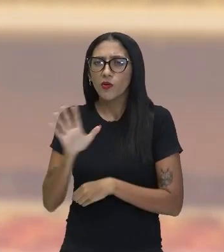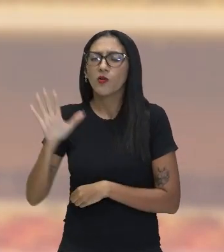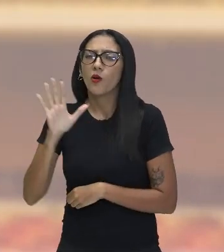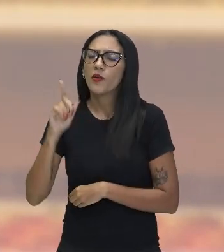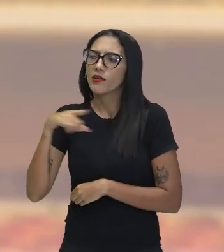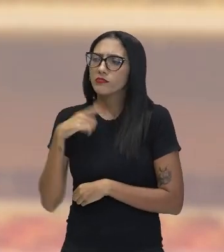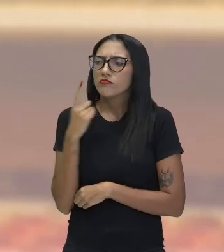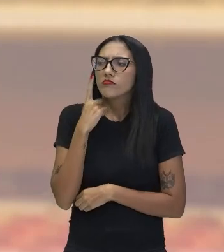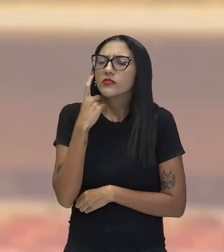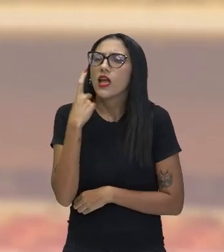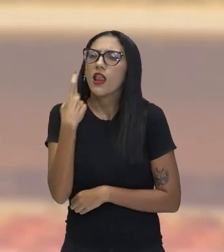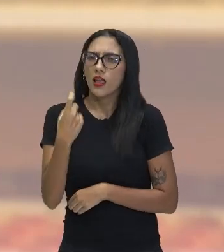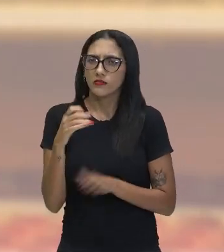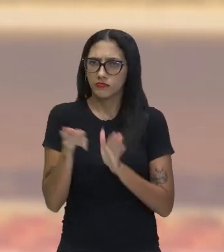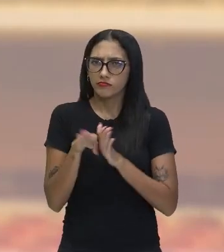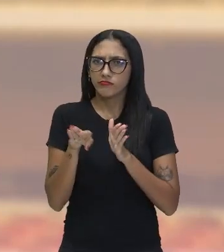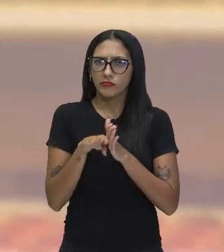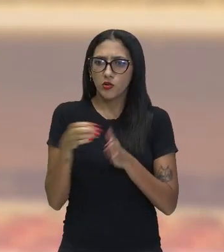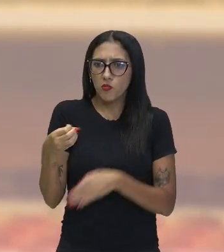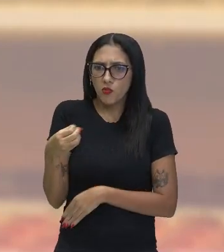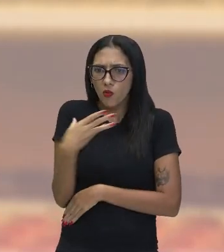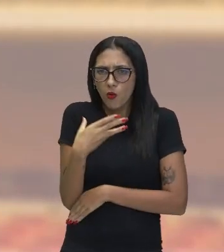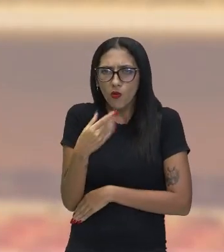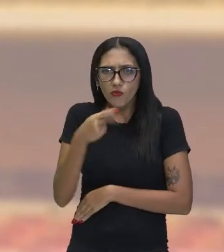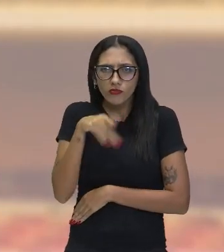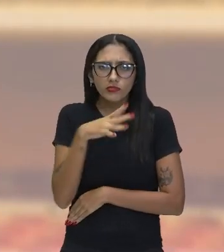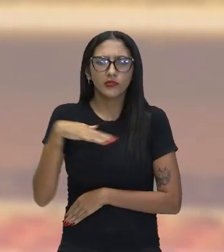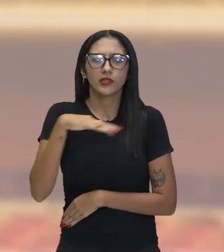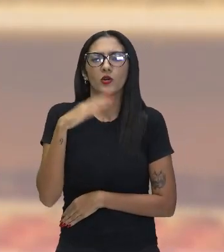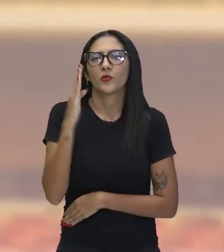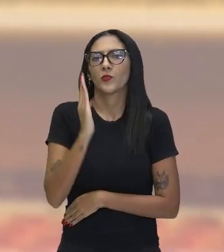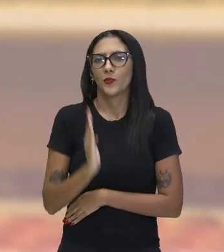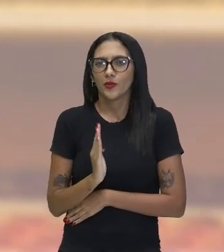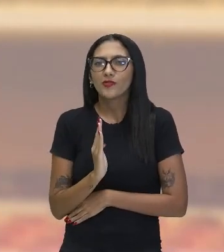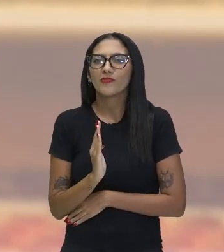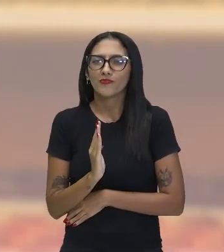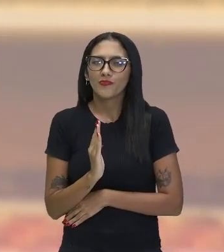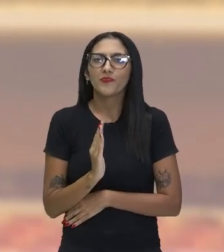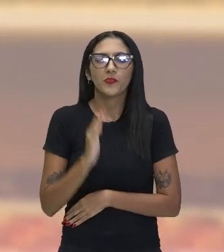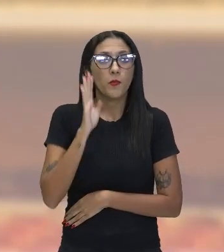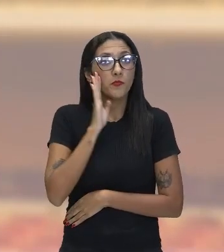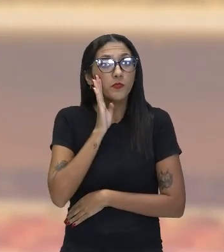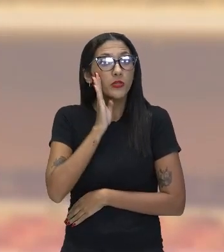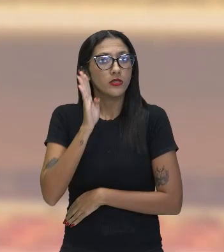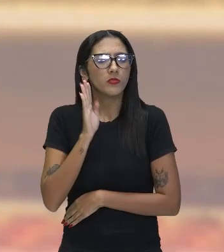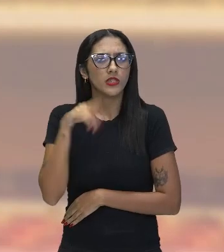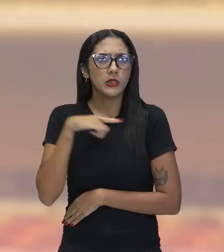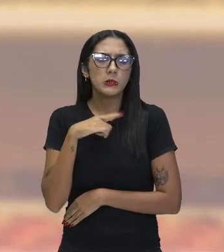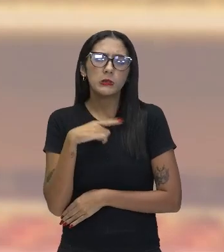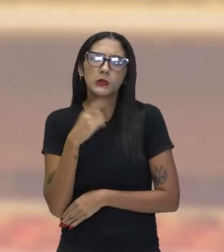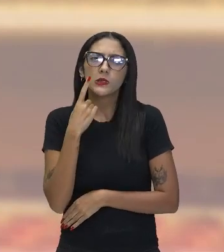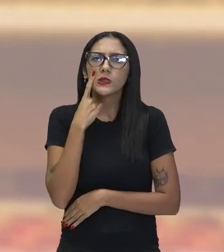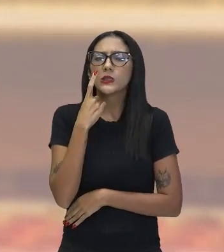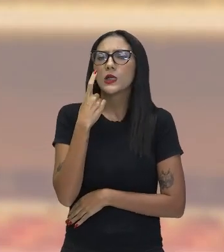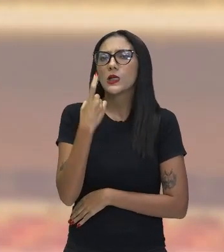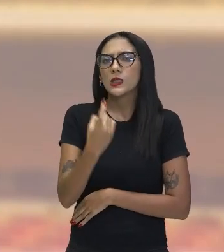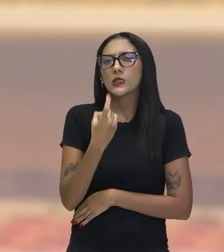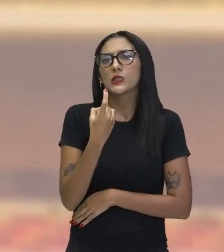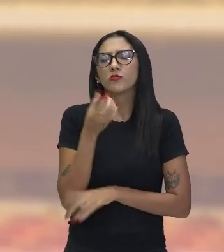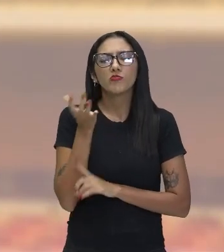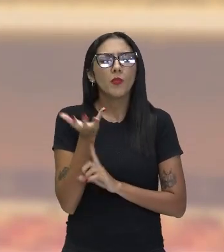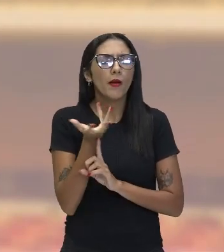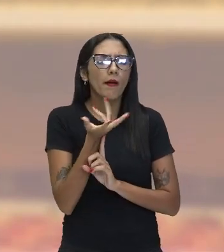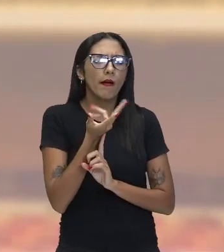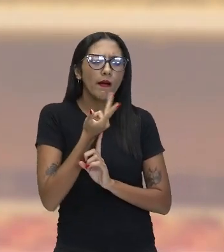de modernização das artes brasileiras e, em especial, queriam uma arte inspirada